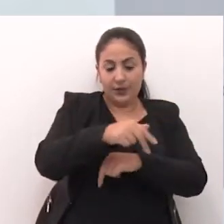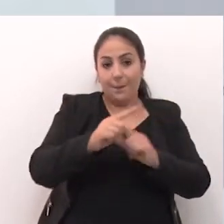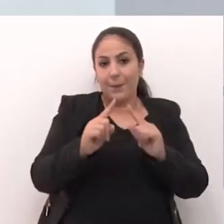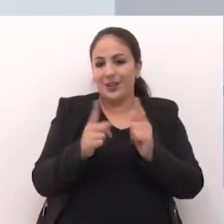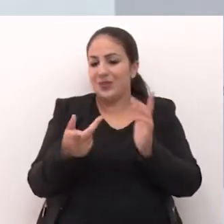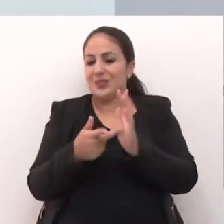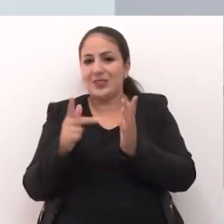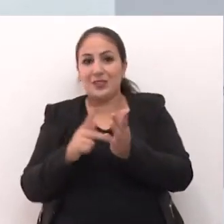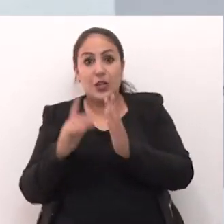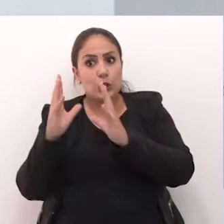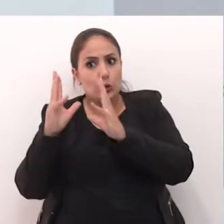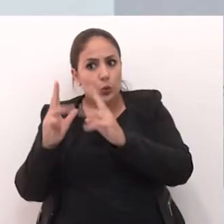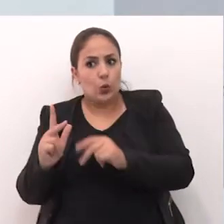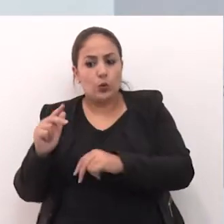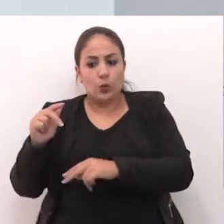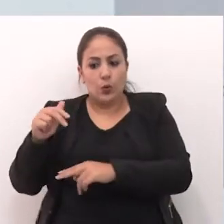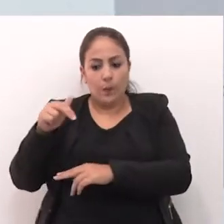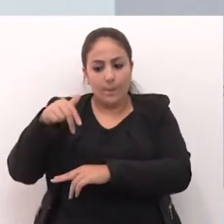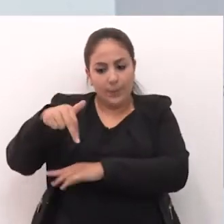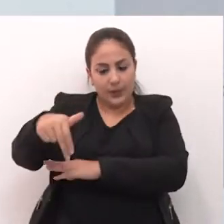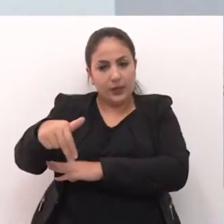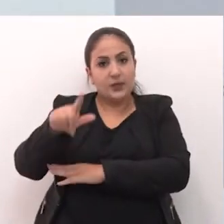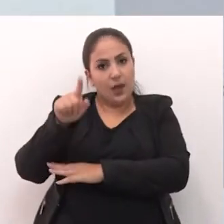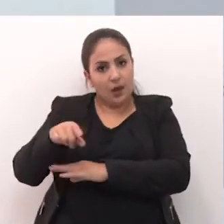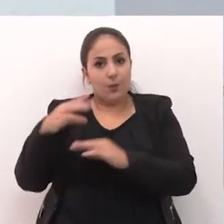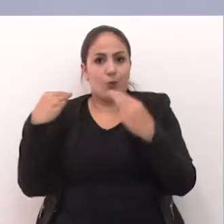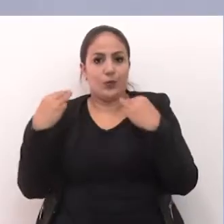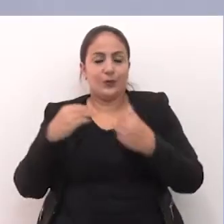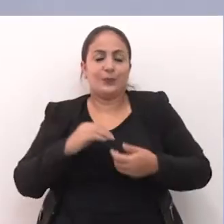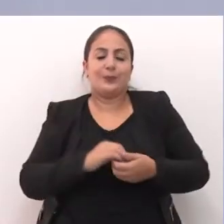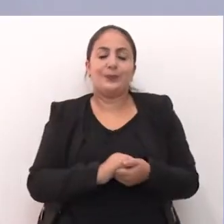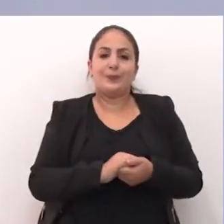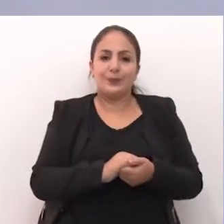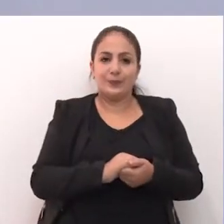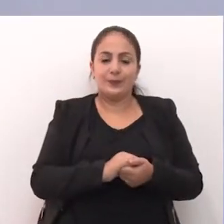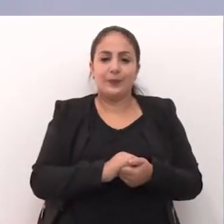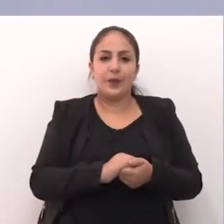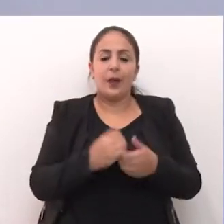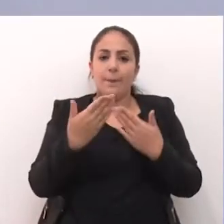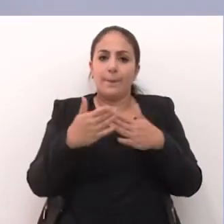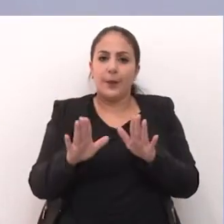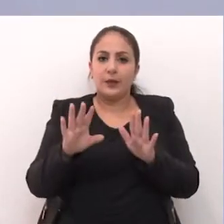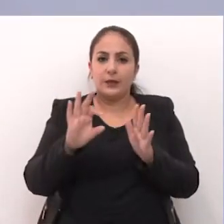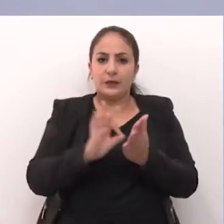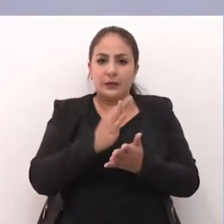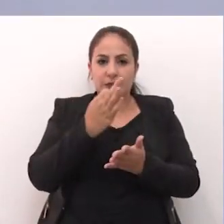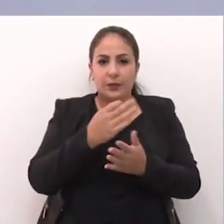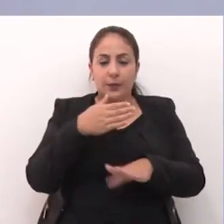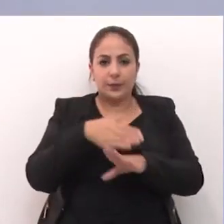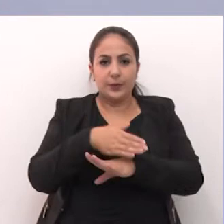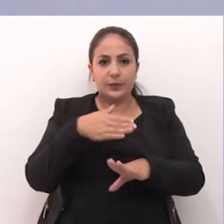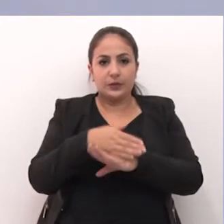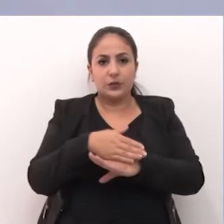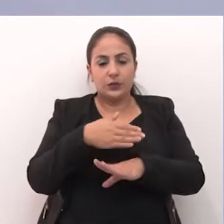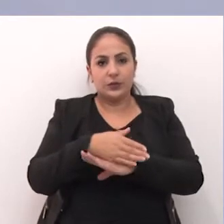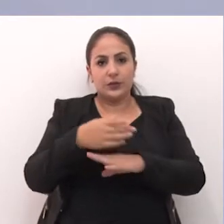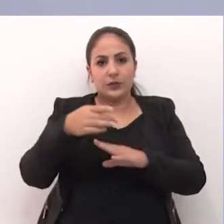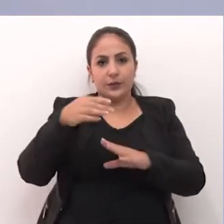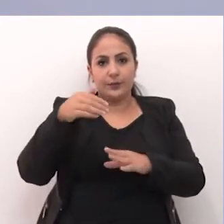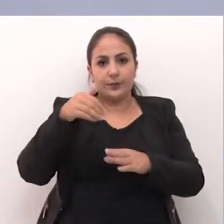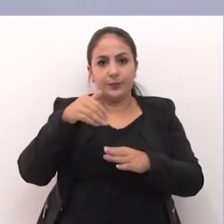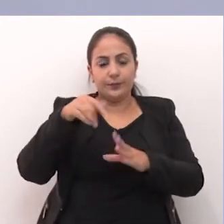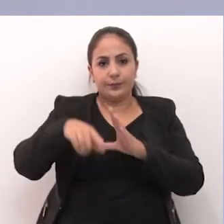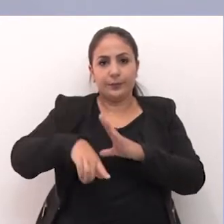tentar achar aí um denominador comum, aí um bom senso para que todos ganhem. Está aberto o período de inscrições para participar do